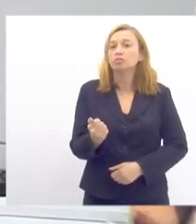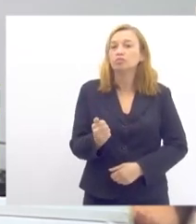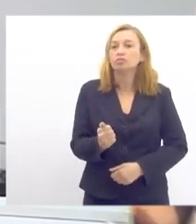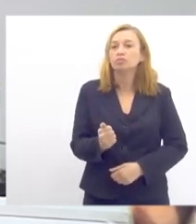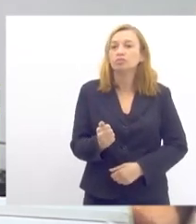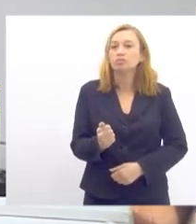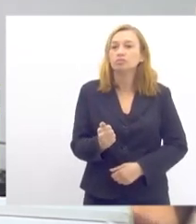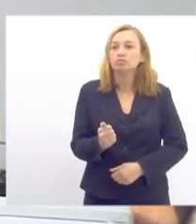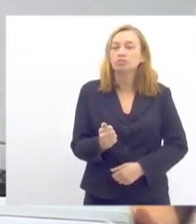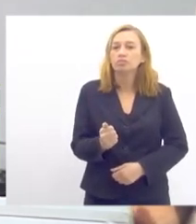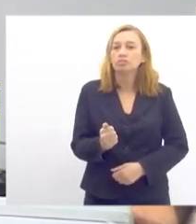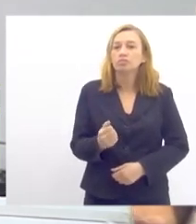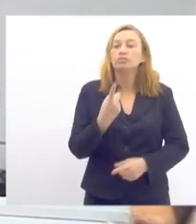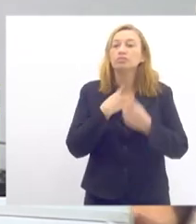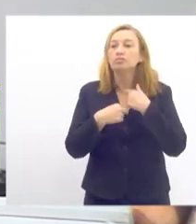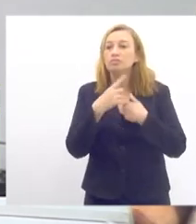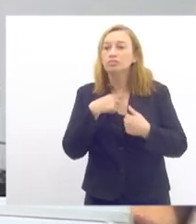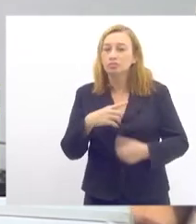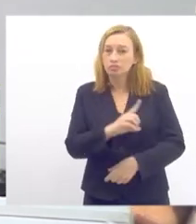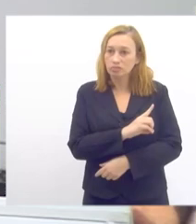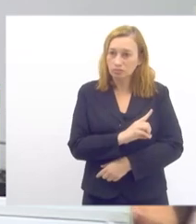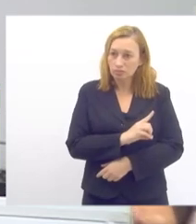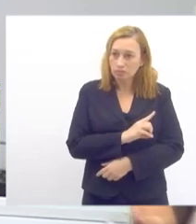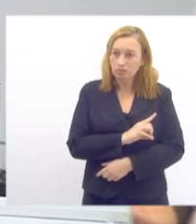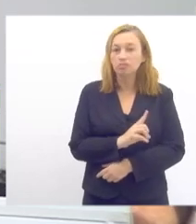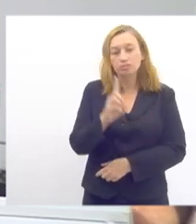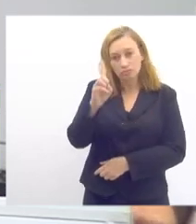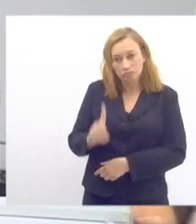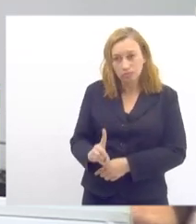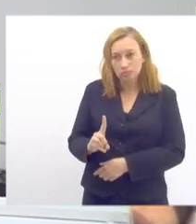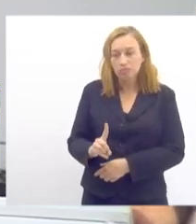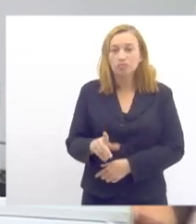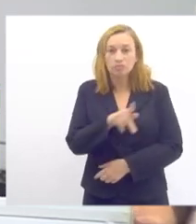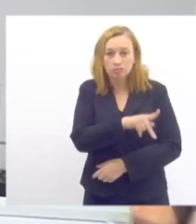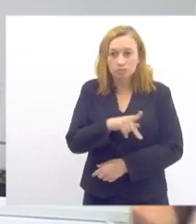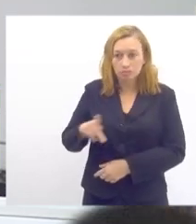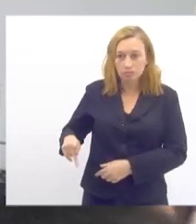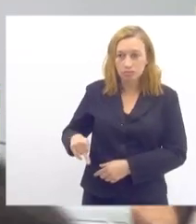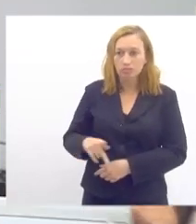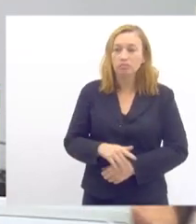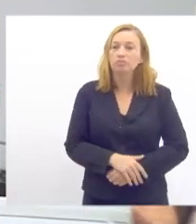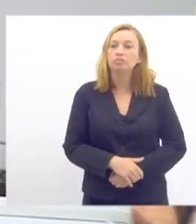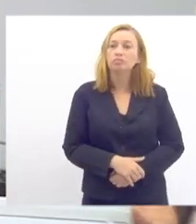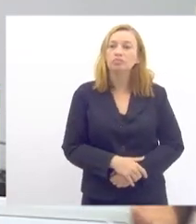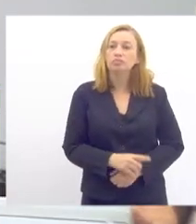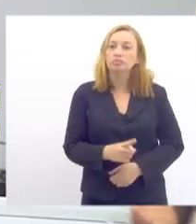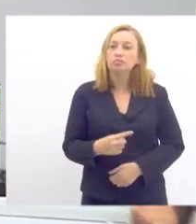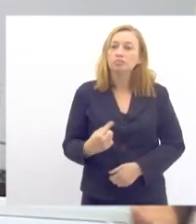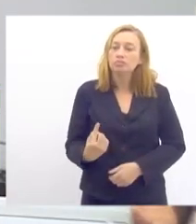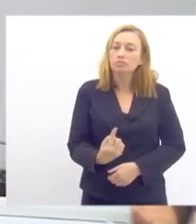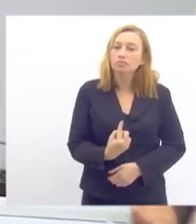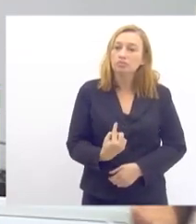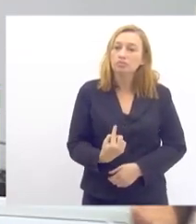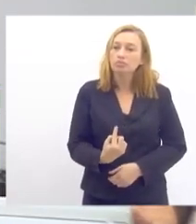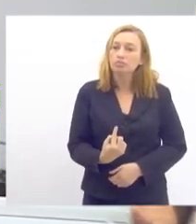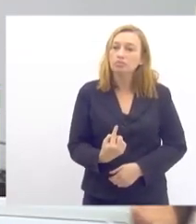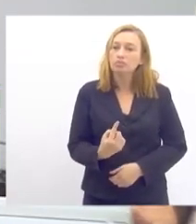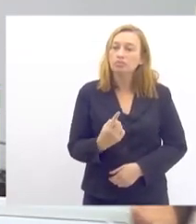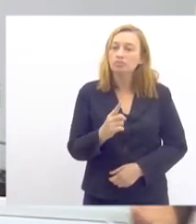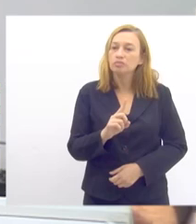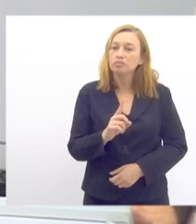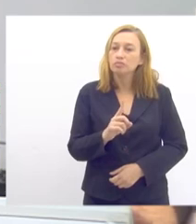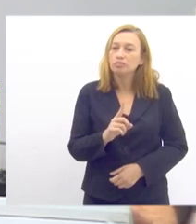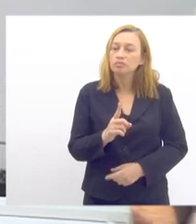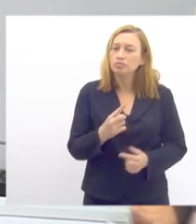a posição do Detran, a posição da diretoria do Detran e do presidente, que a gente não fosse